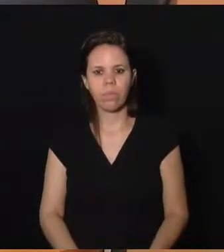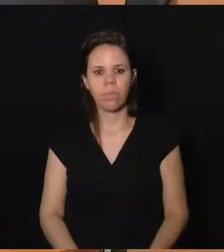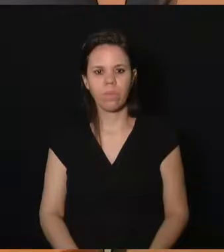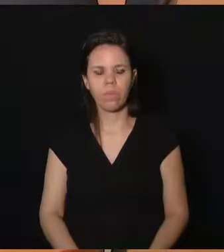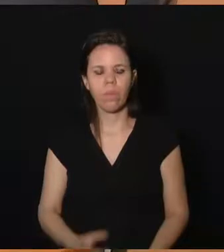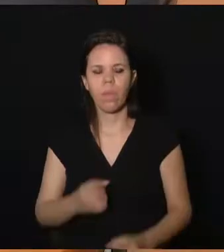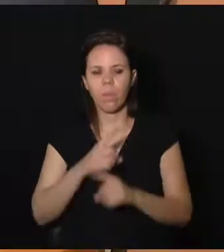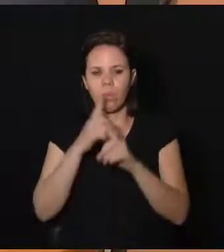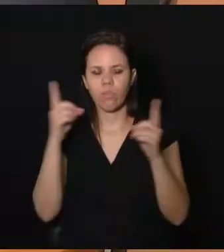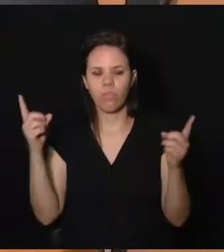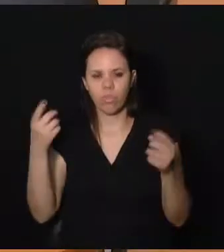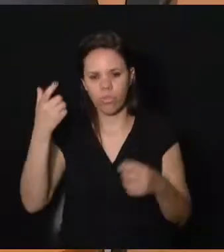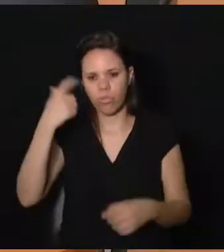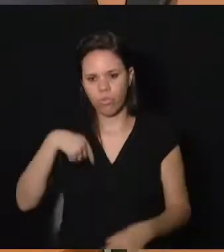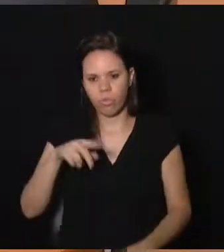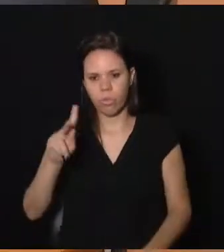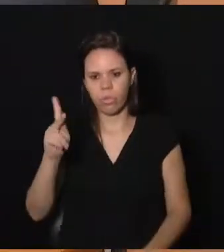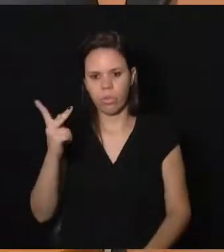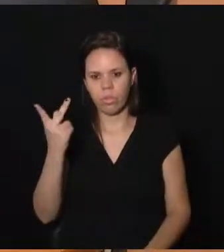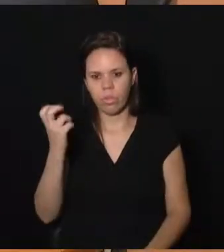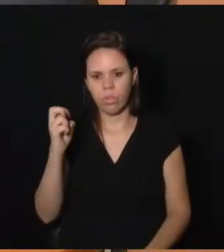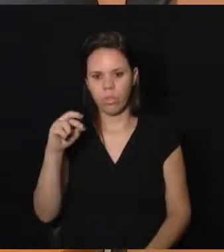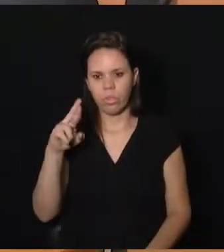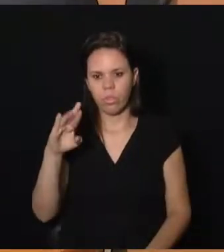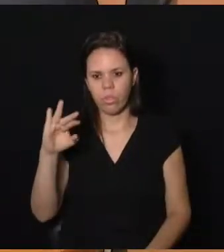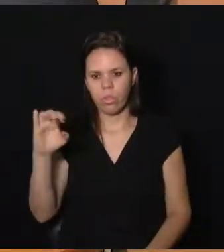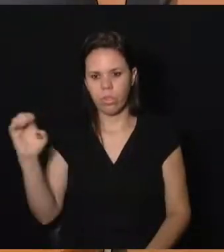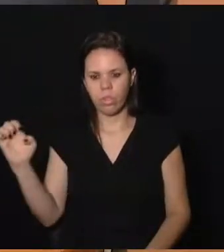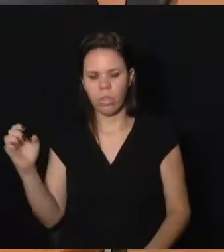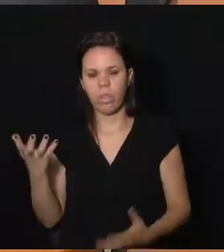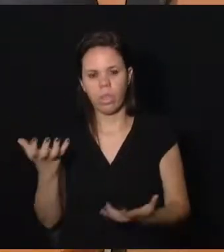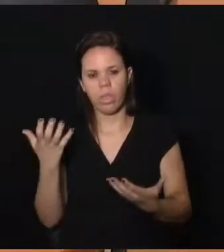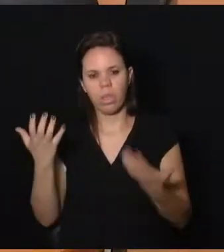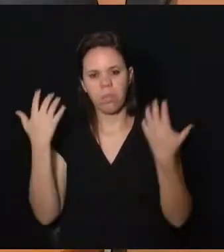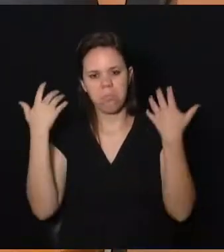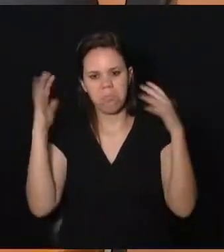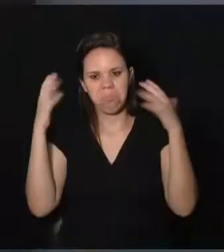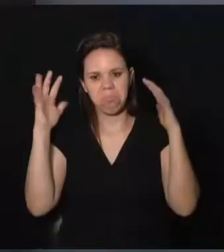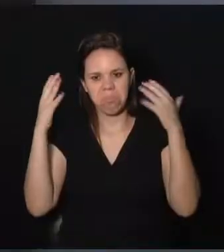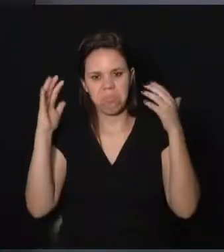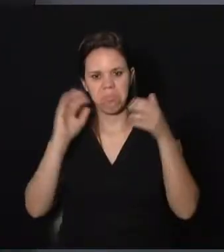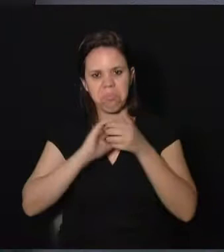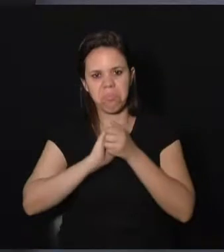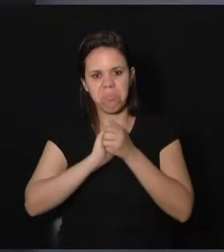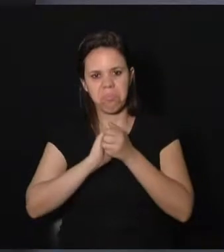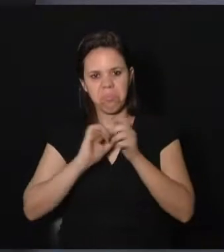Bom dia, sou Henrique do Sindasp. Gostaria de parabenizar a iniciativa, né,